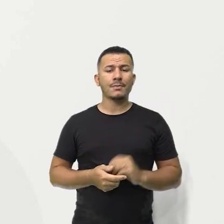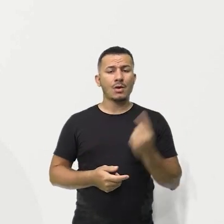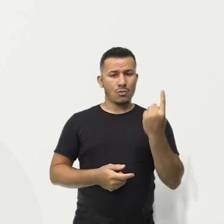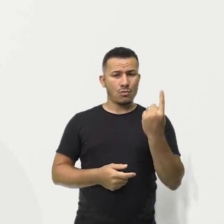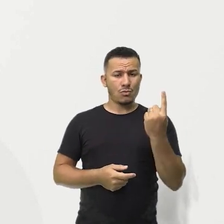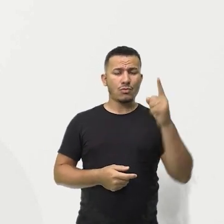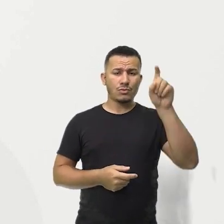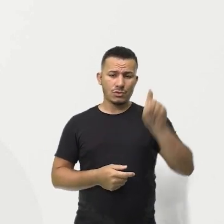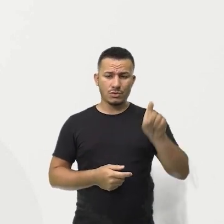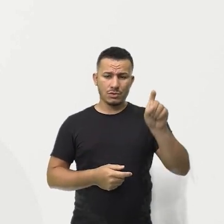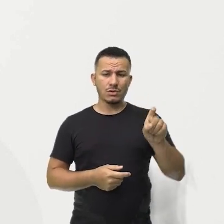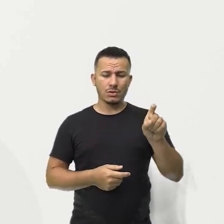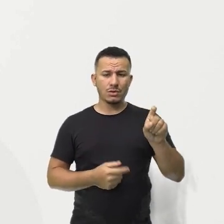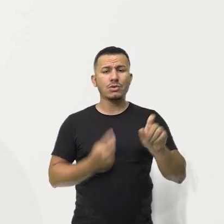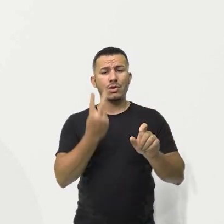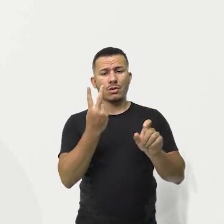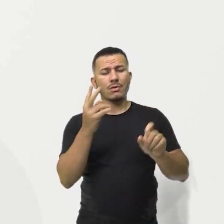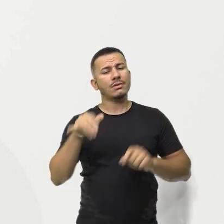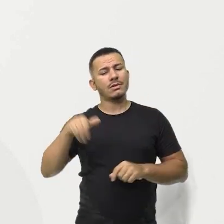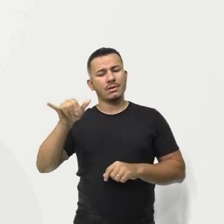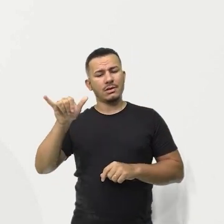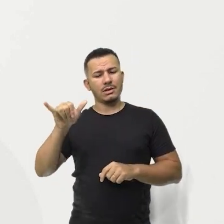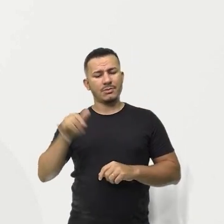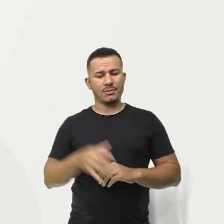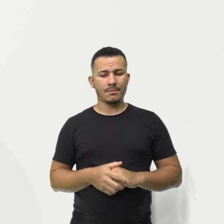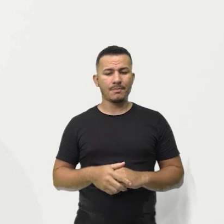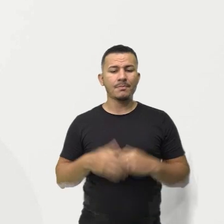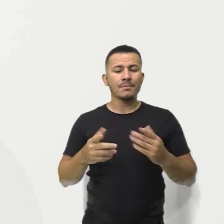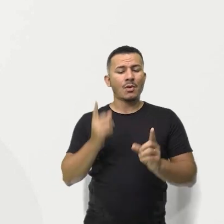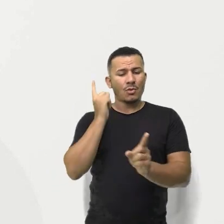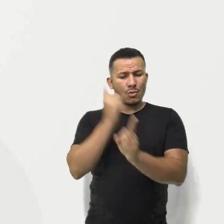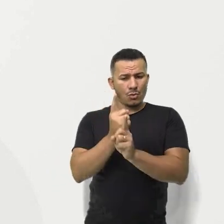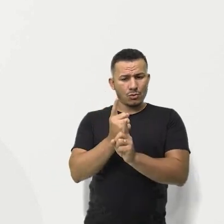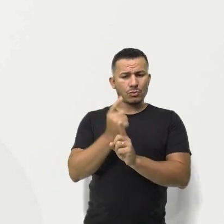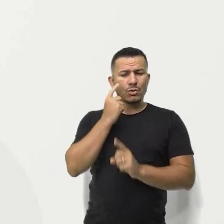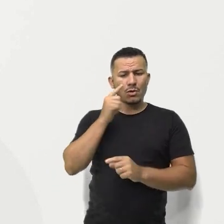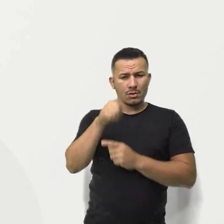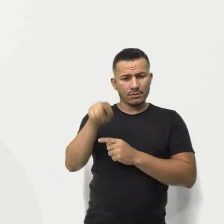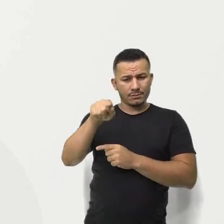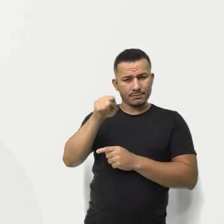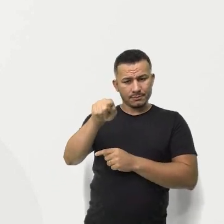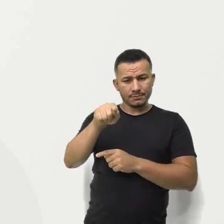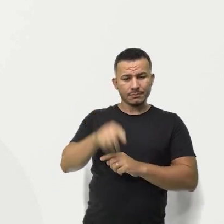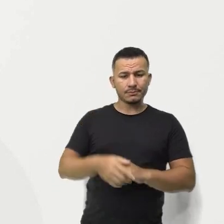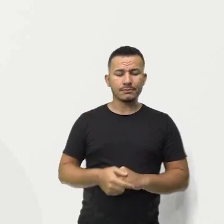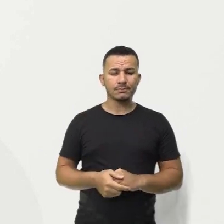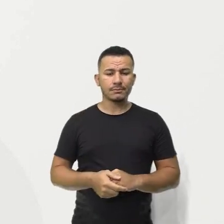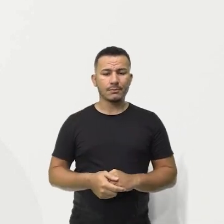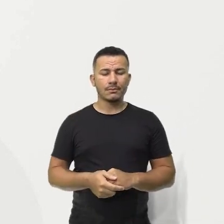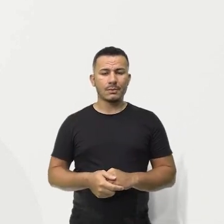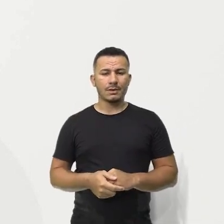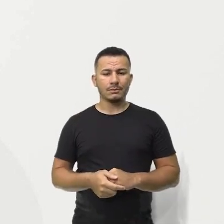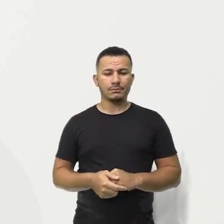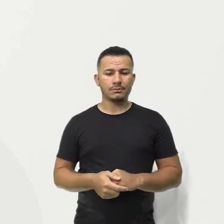1 para x, 2 para y. Então, bem aqui vai estar o ponto B. Vamos marcar ele